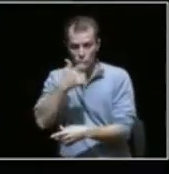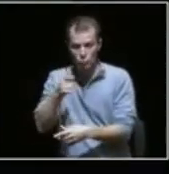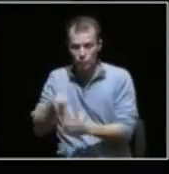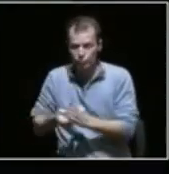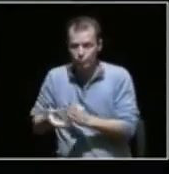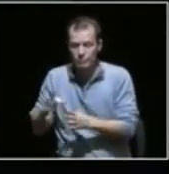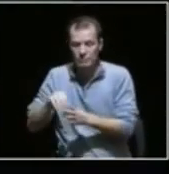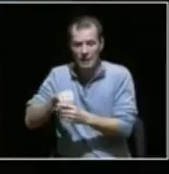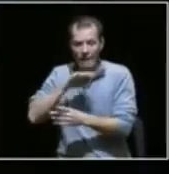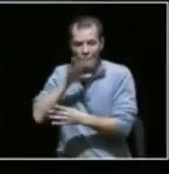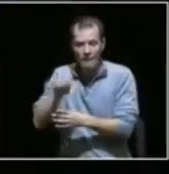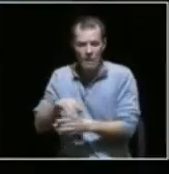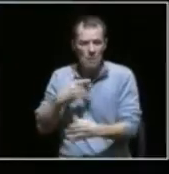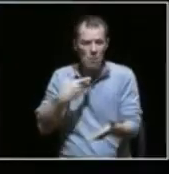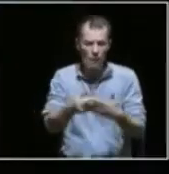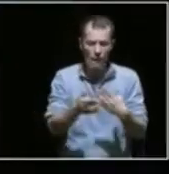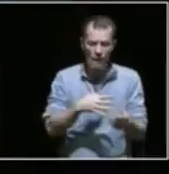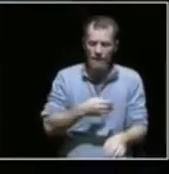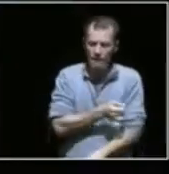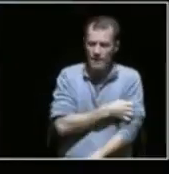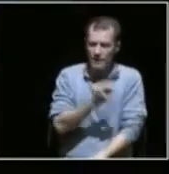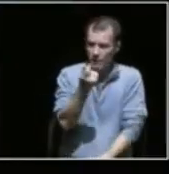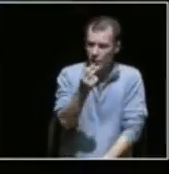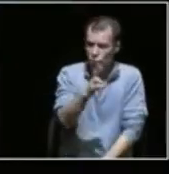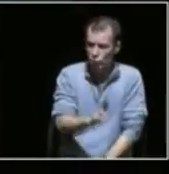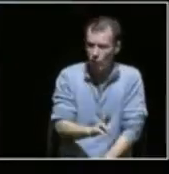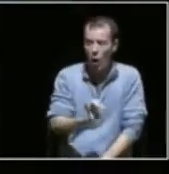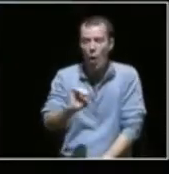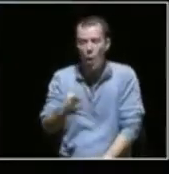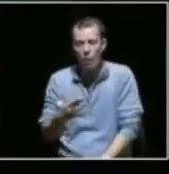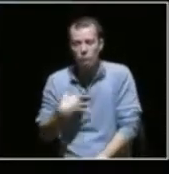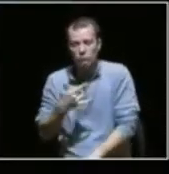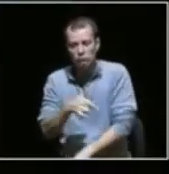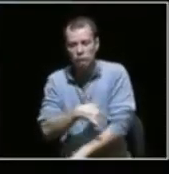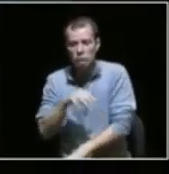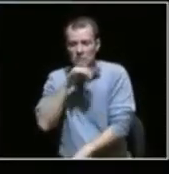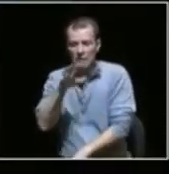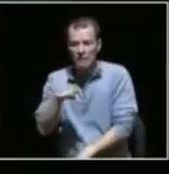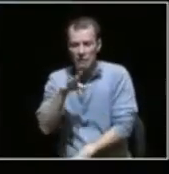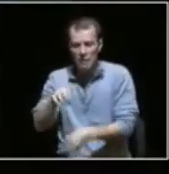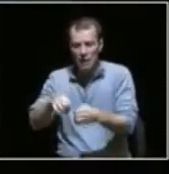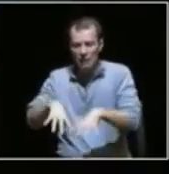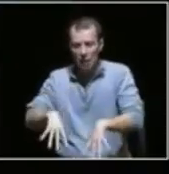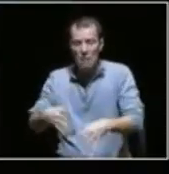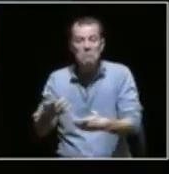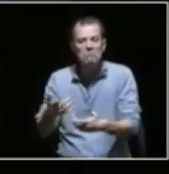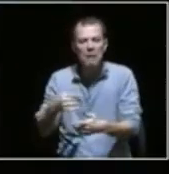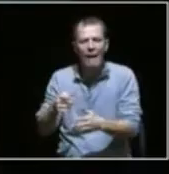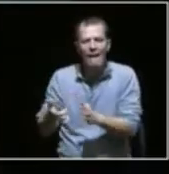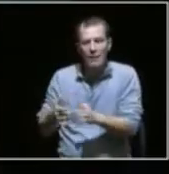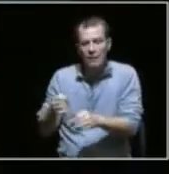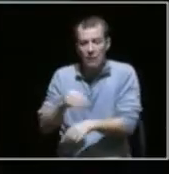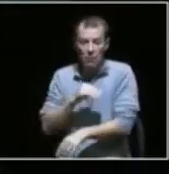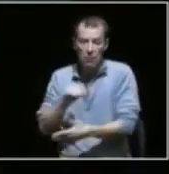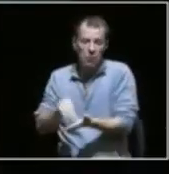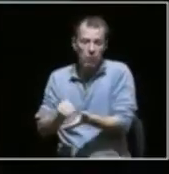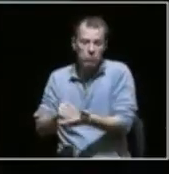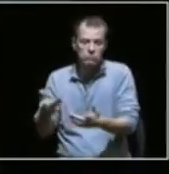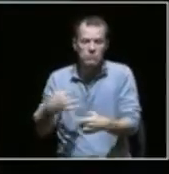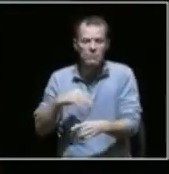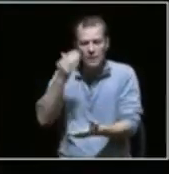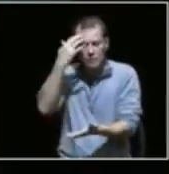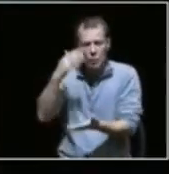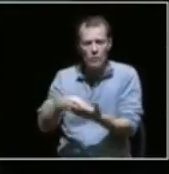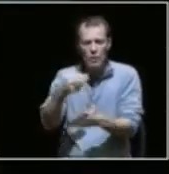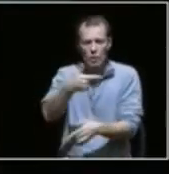familiar, independentemente do valor da habitação, e destinando-se a agregados carenciados, pretende-se que resulte da aplicação